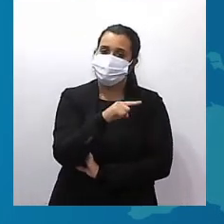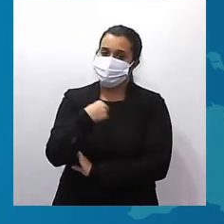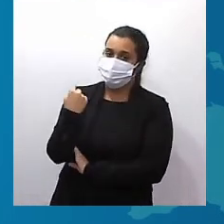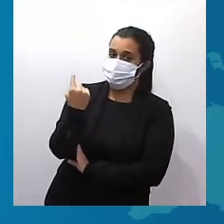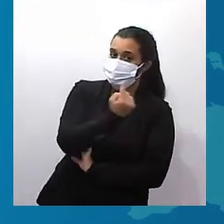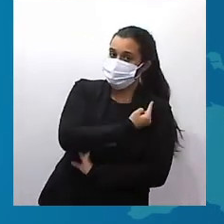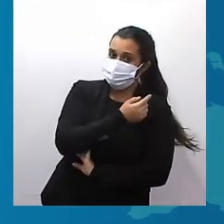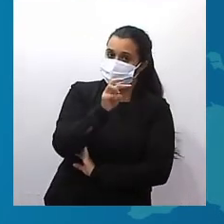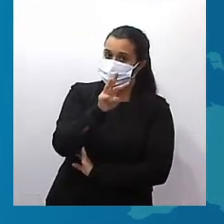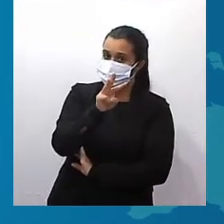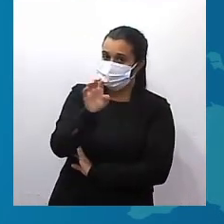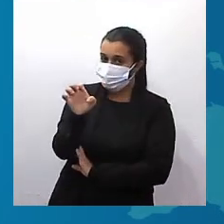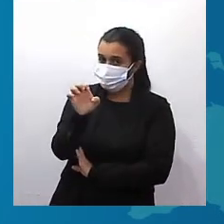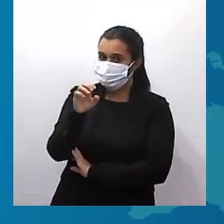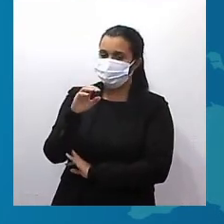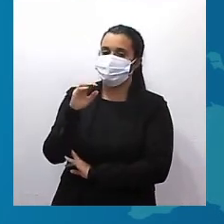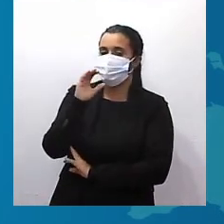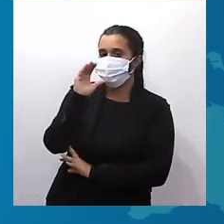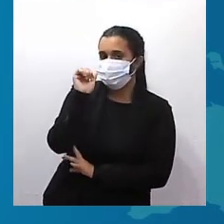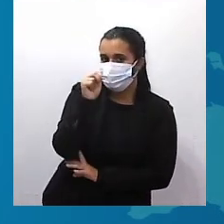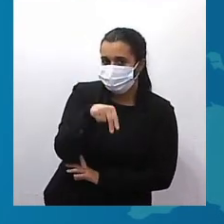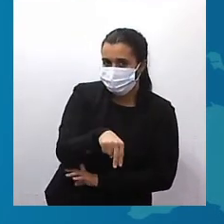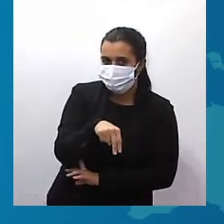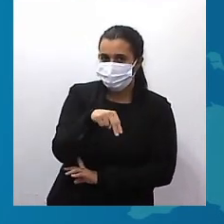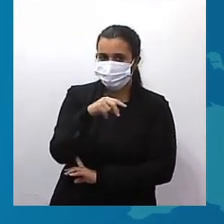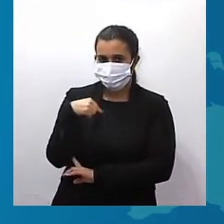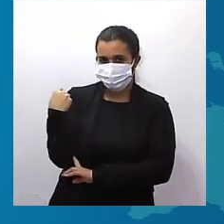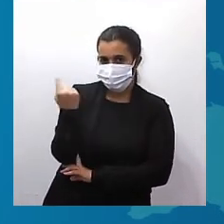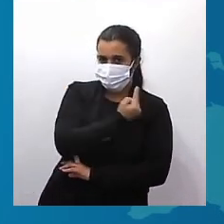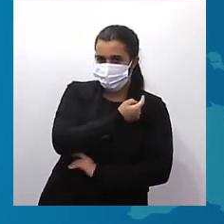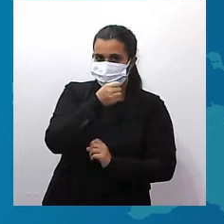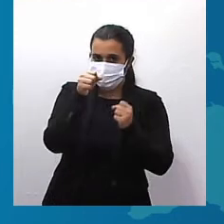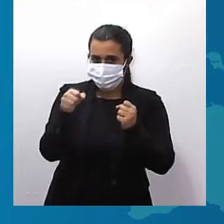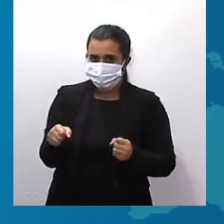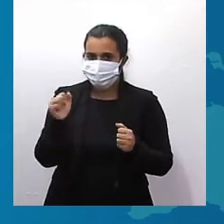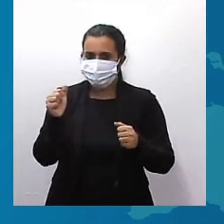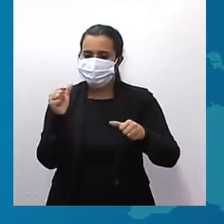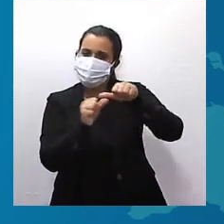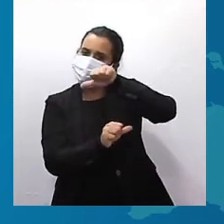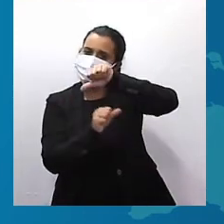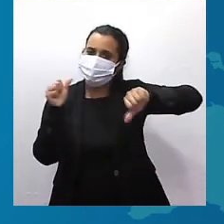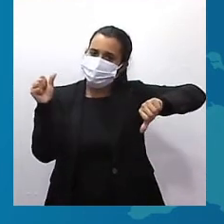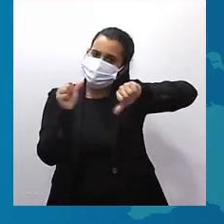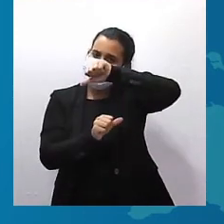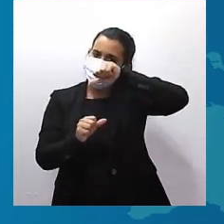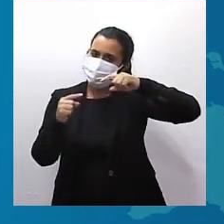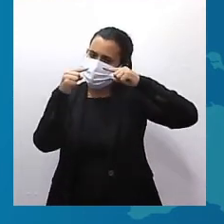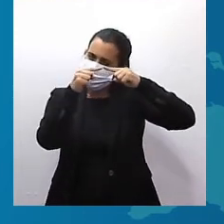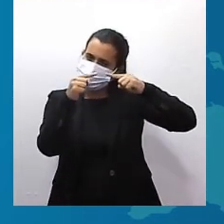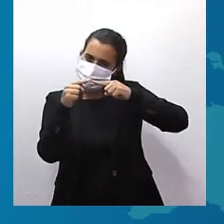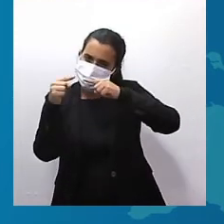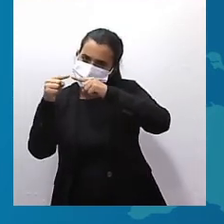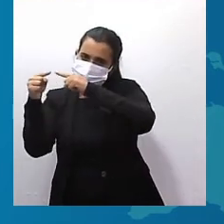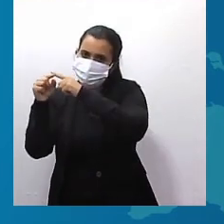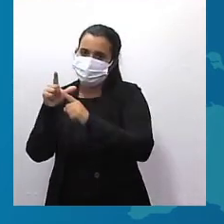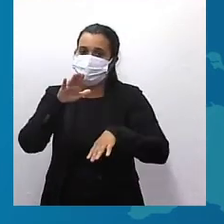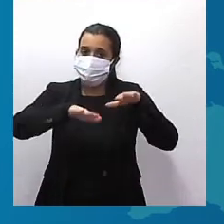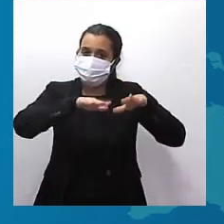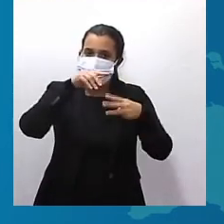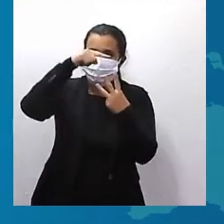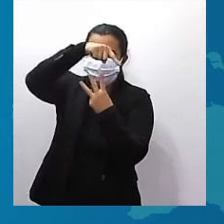yes, she can, e assim sucessivamente a gente pode brincar com essas combinações,